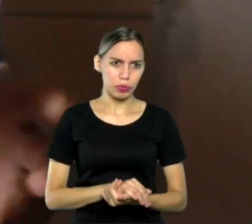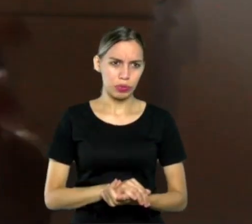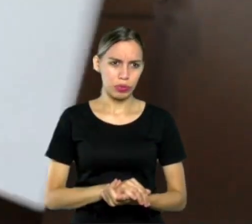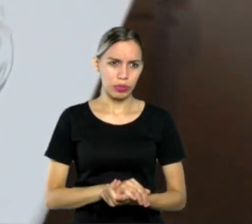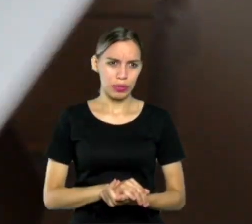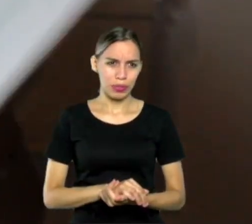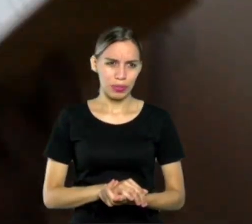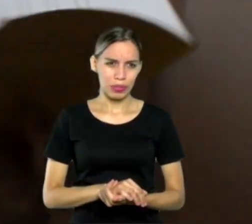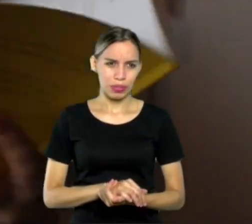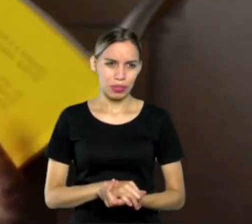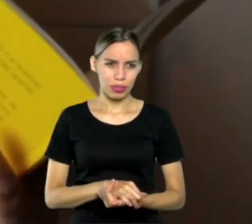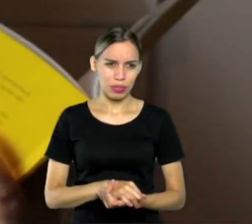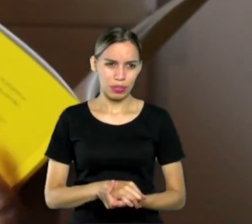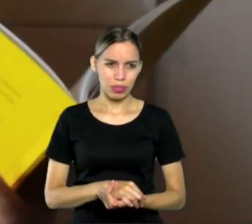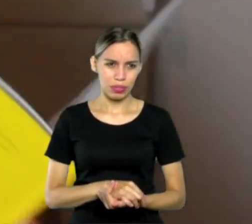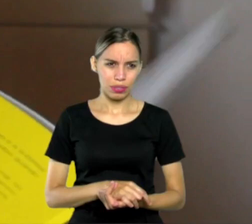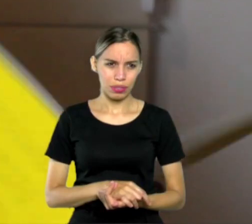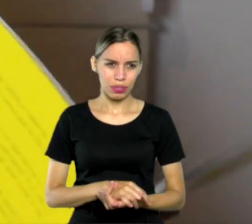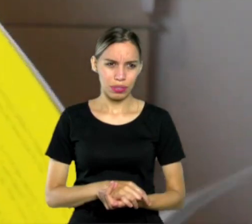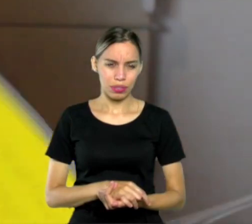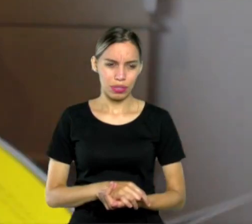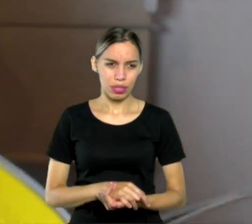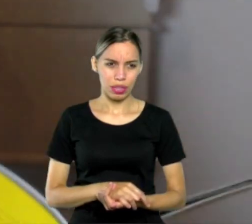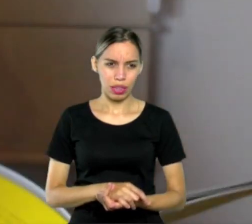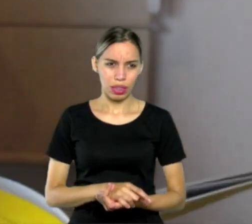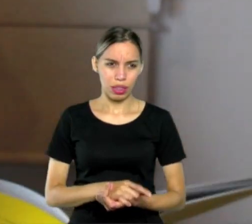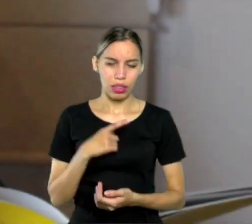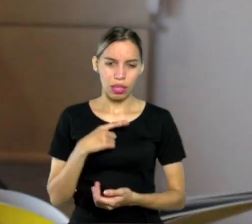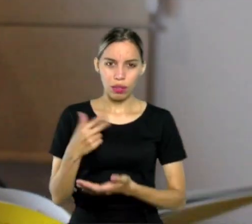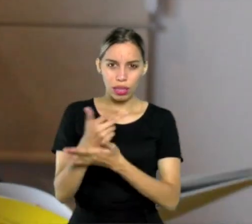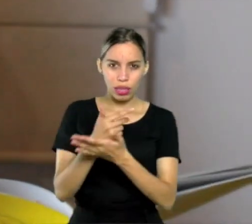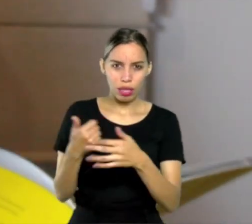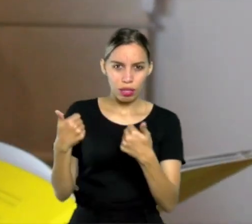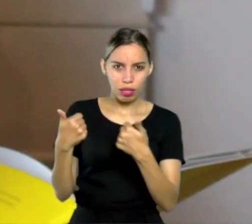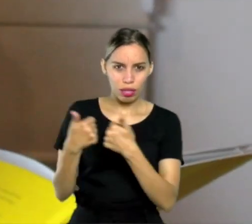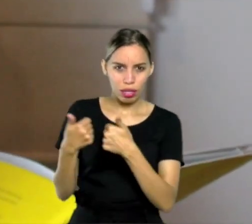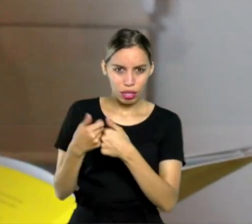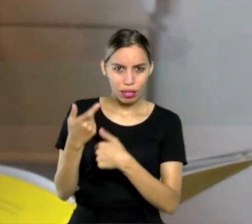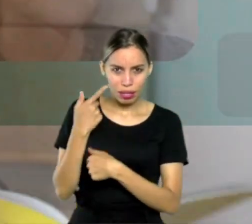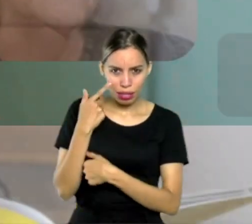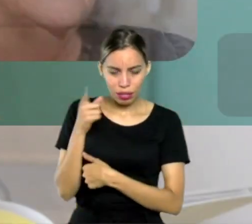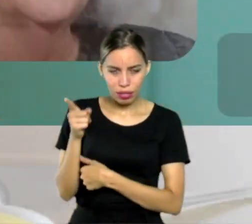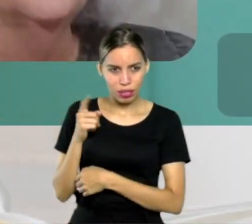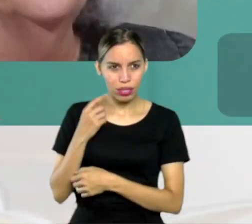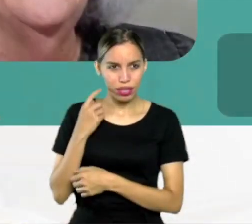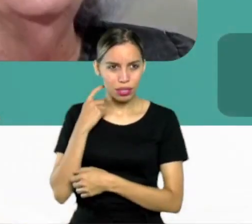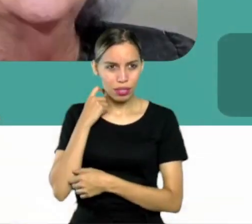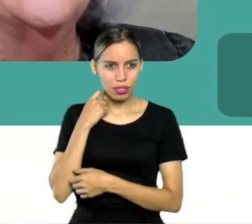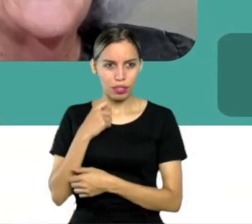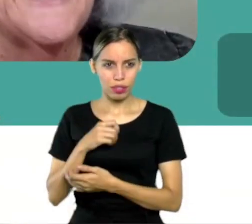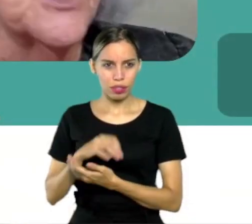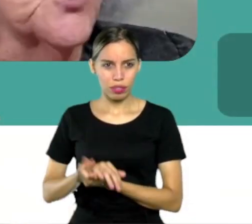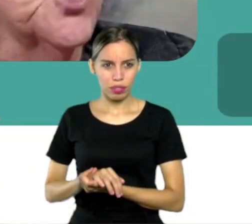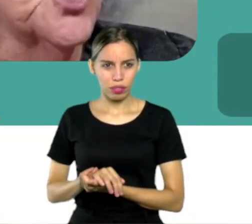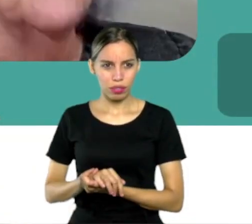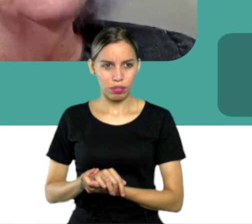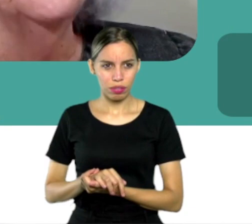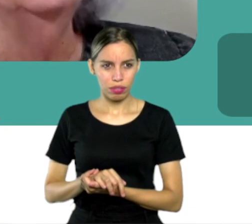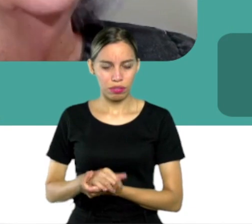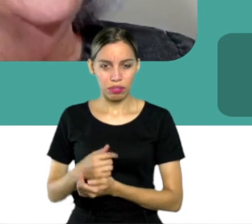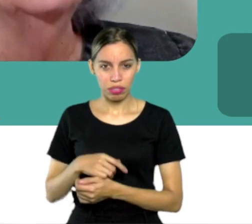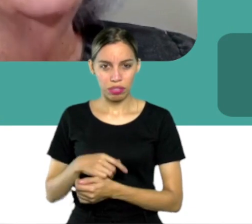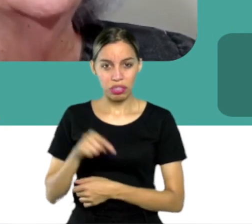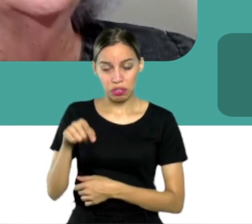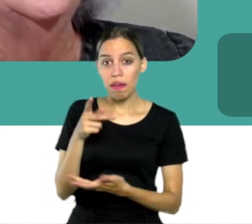da velhinha aí, pé de vento, ao lado aí. Pé de vento. Isso é verdade. Um dia eu